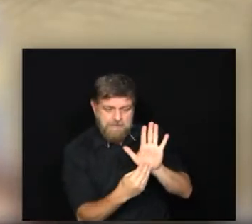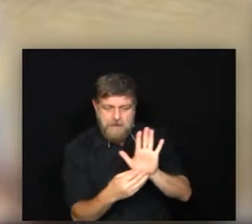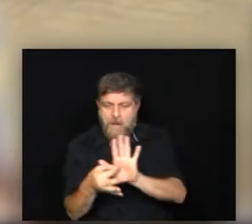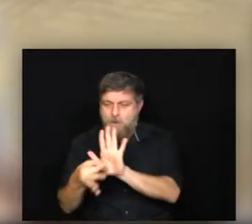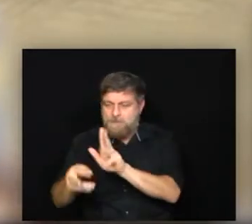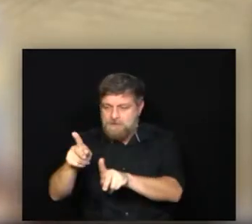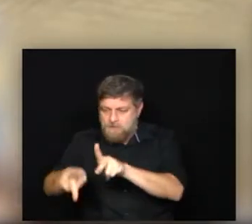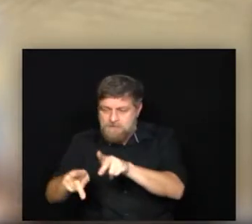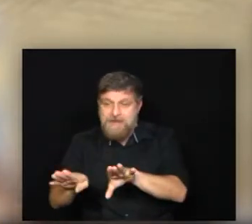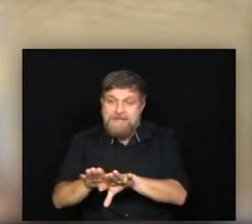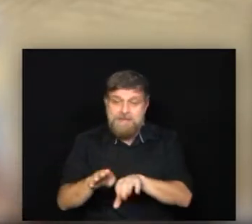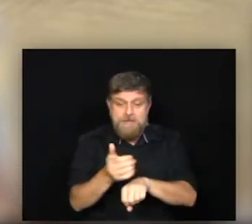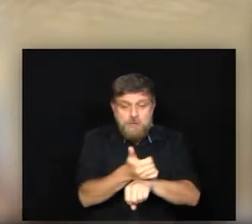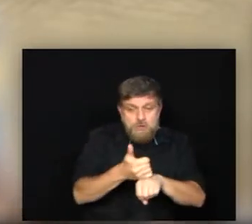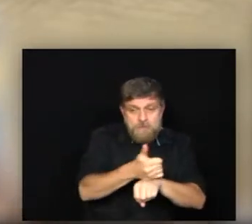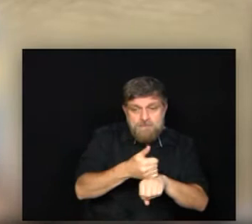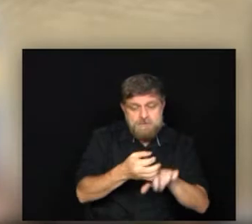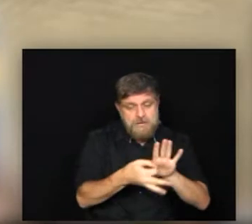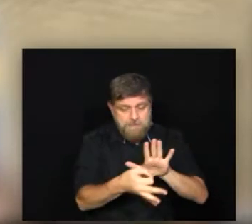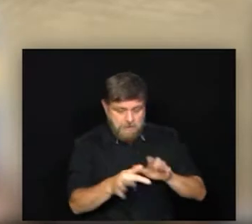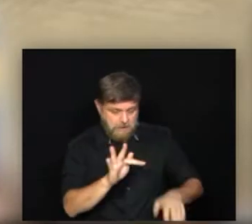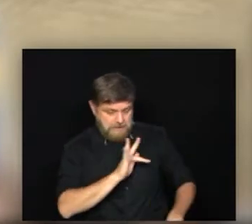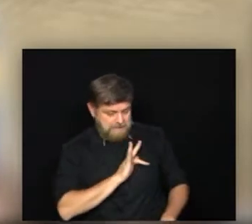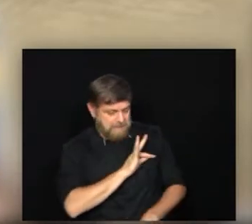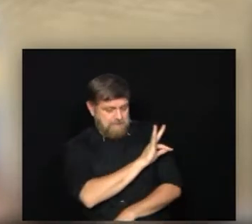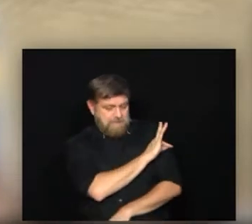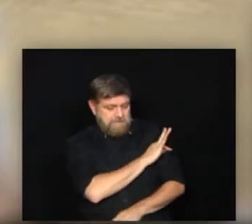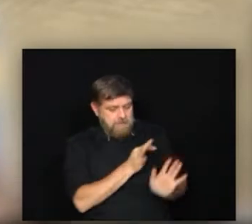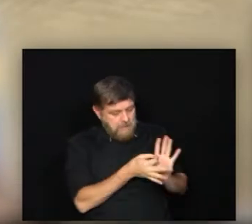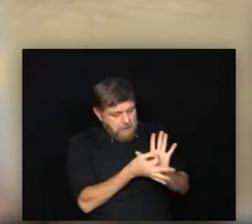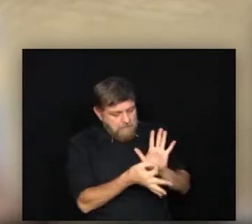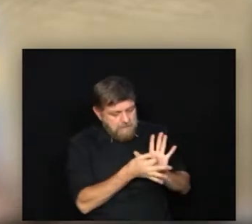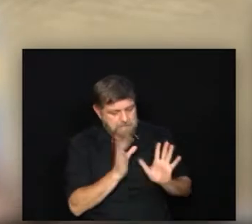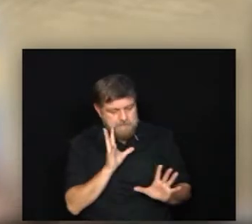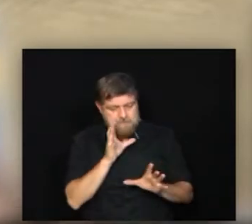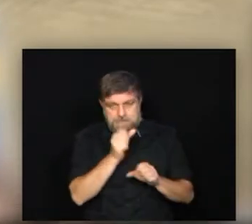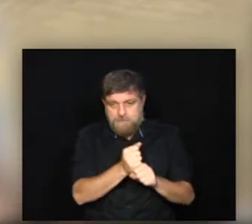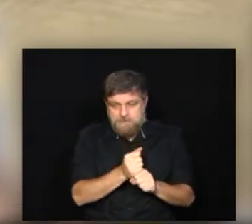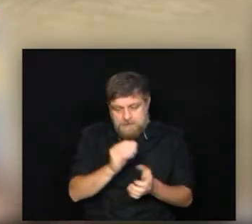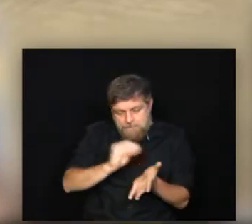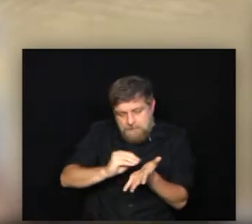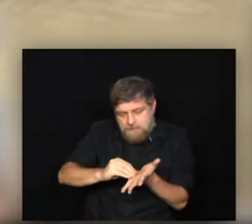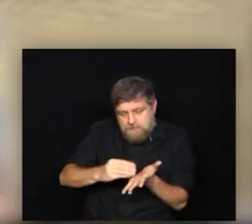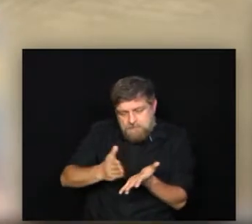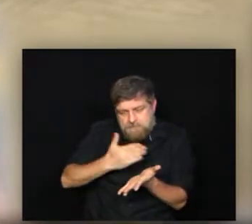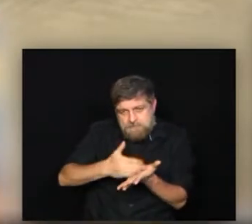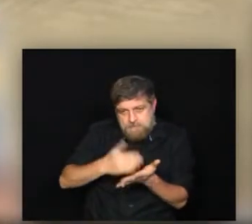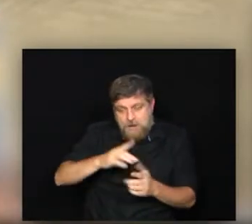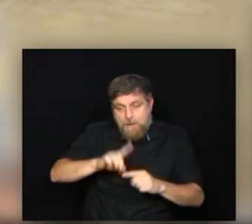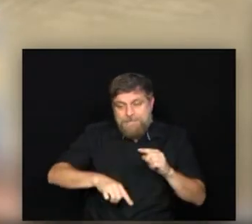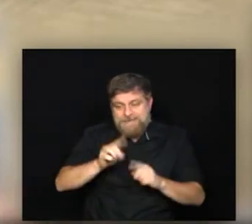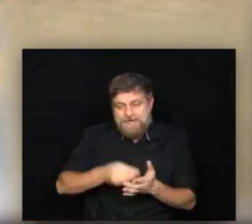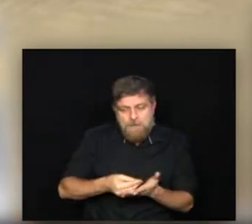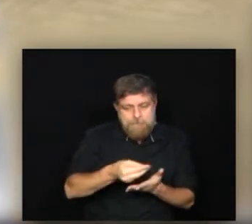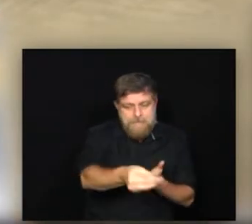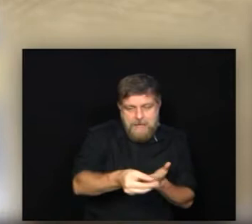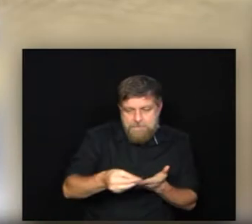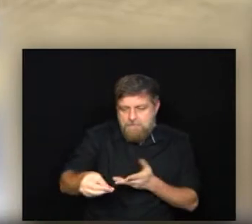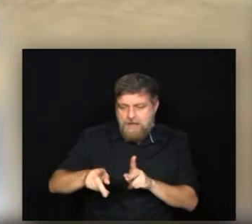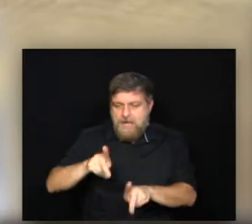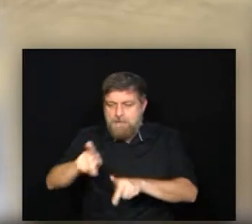quanto dos especialistas e técnicos da prefeitura. Então, a gente disponibilizar esse material para que a